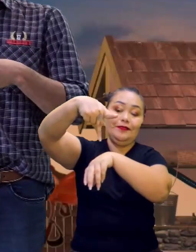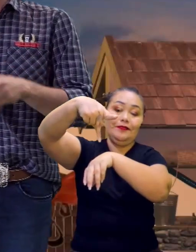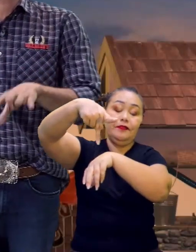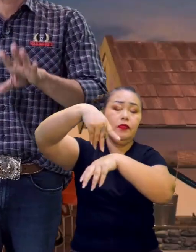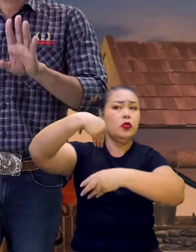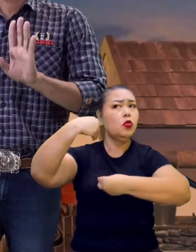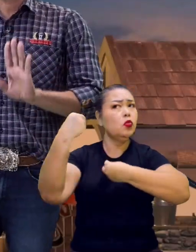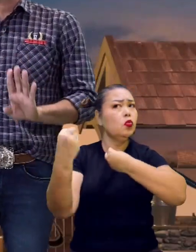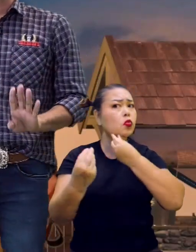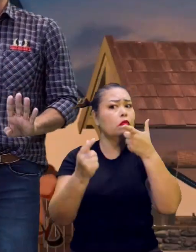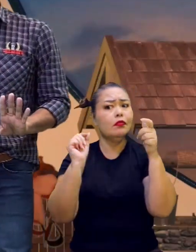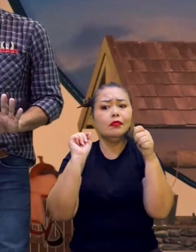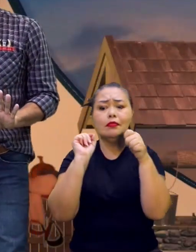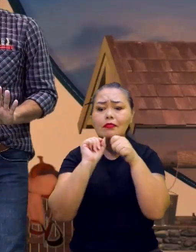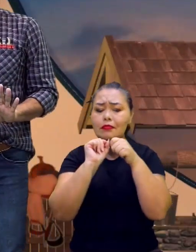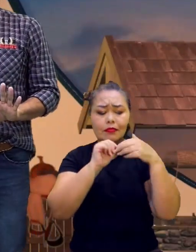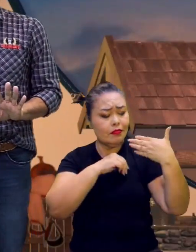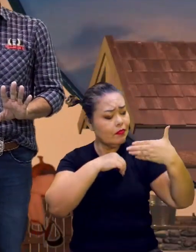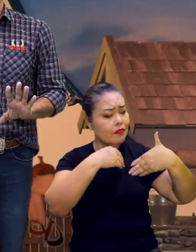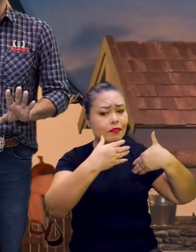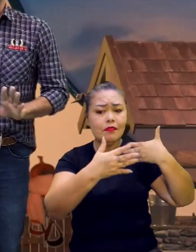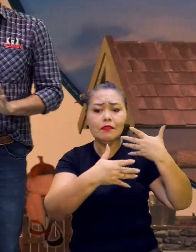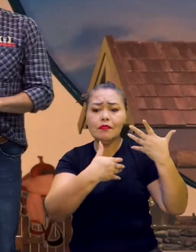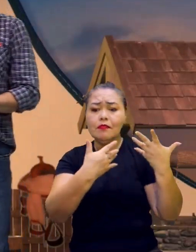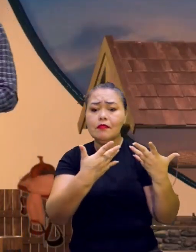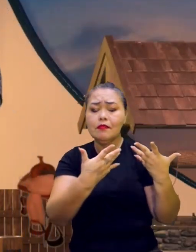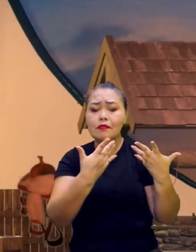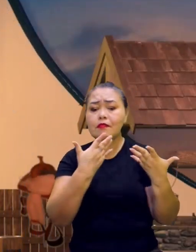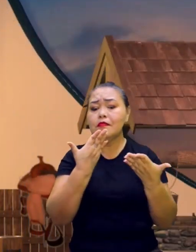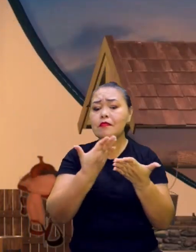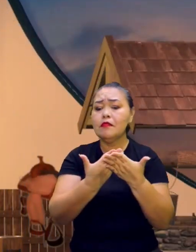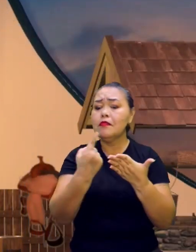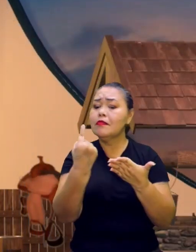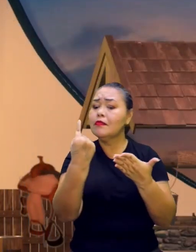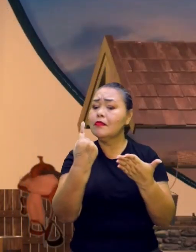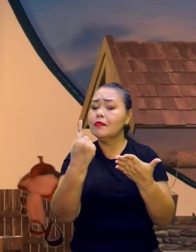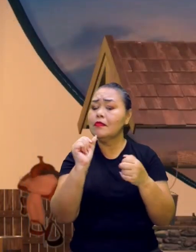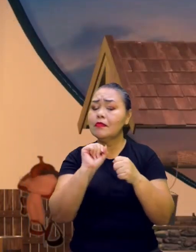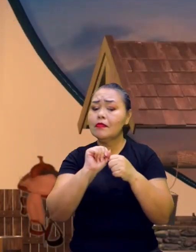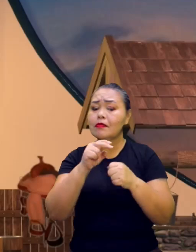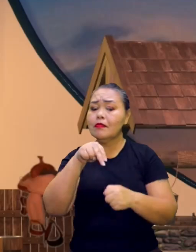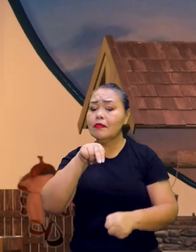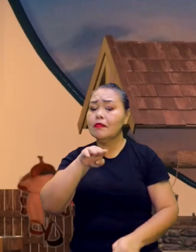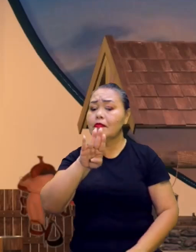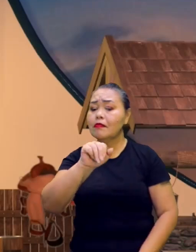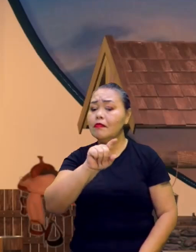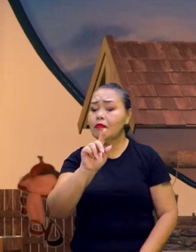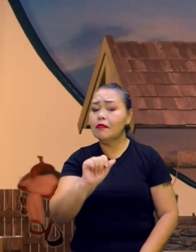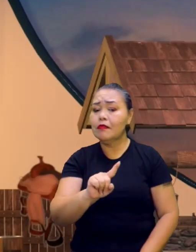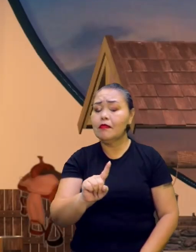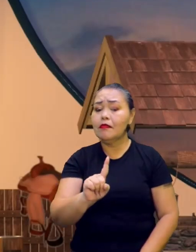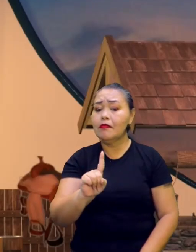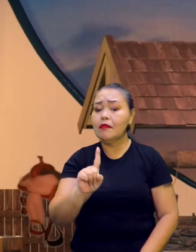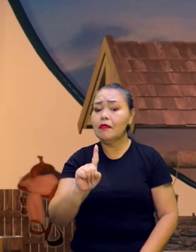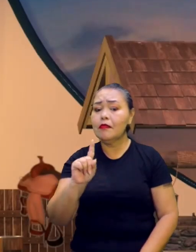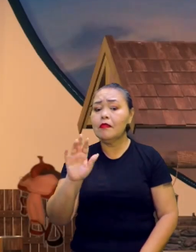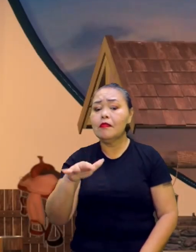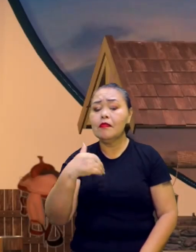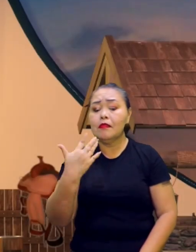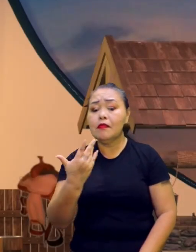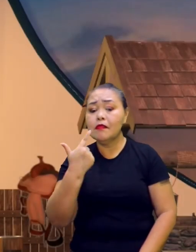esse processo? Então, qual é a aula, a primeira aula da NBAZ? Como se trata